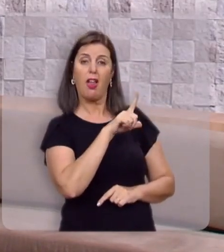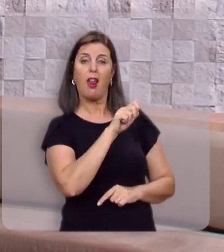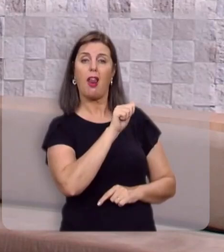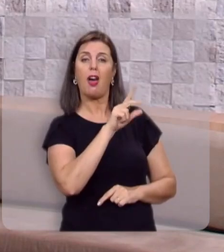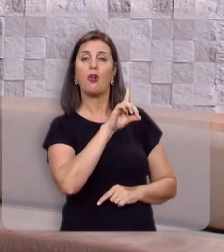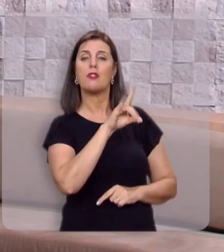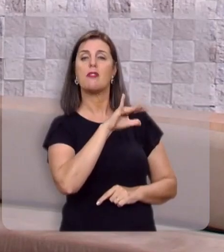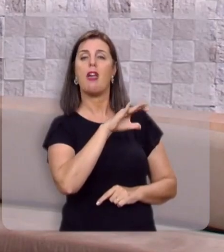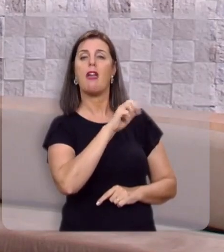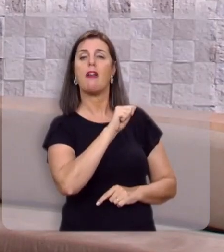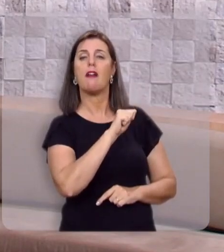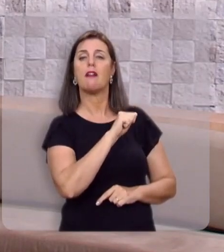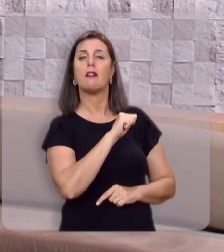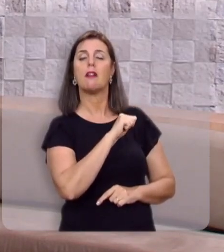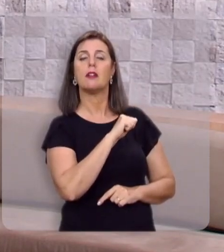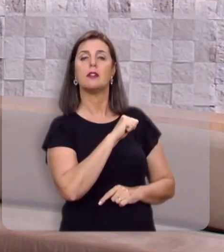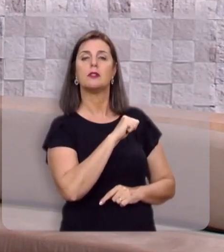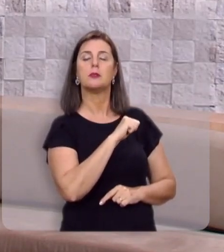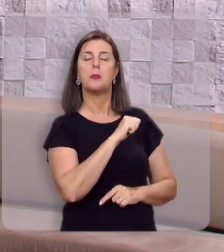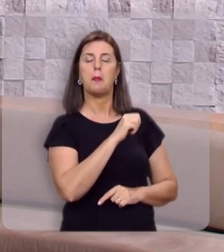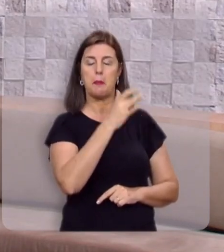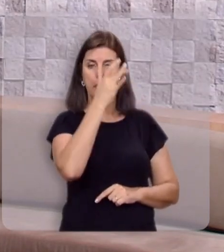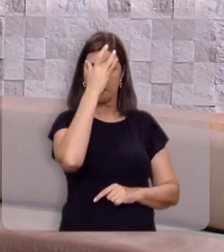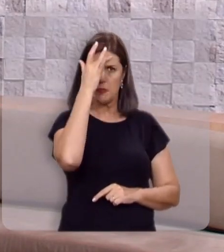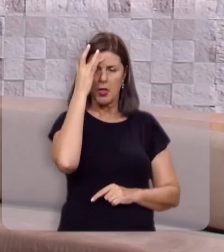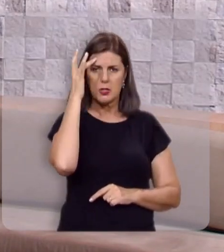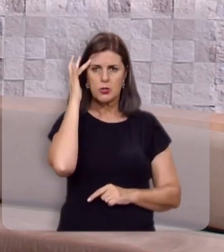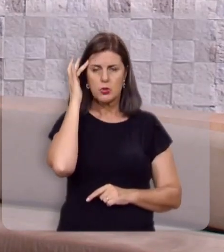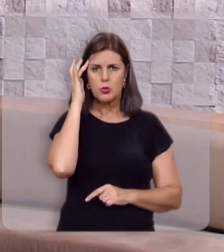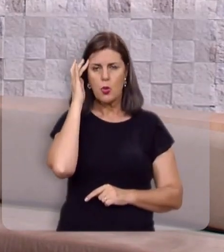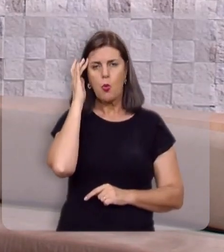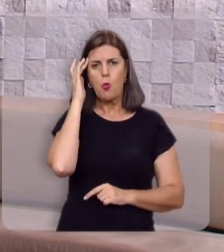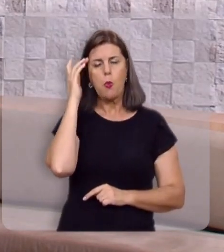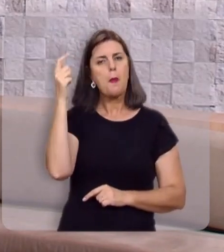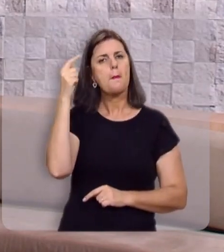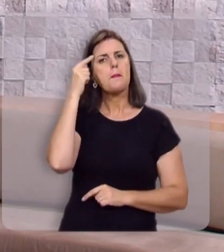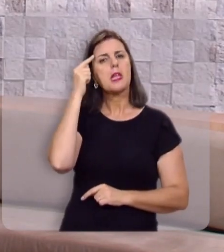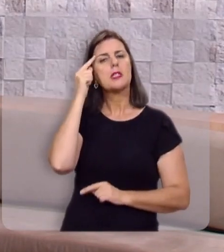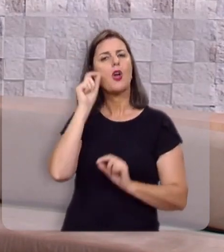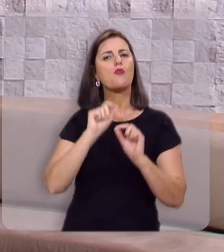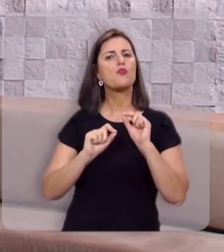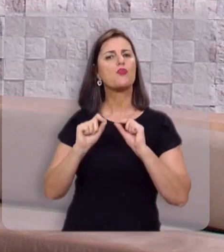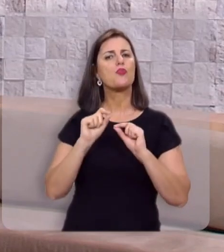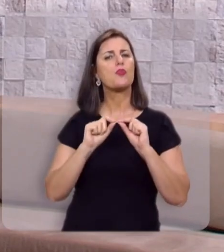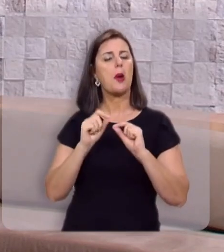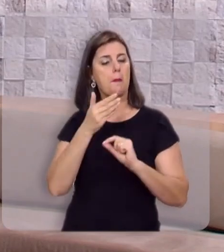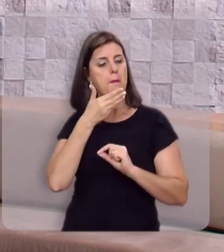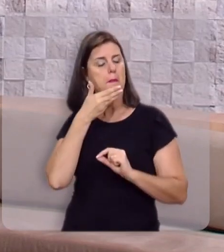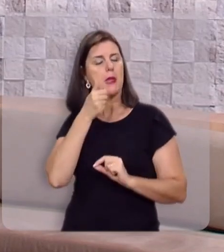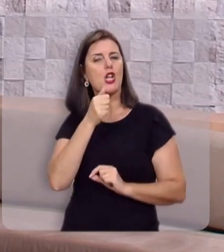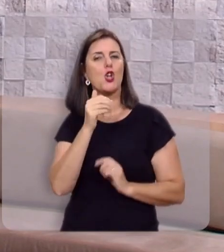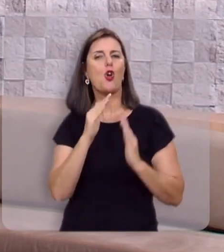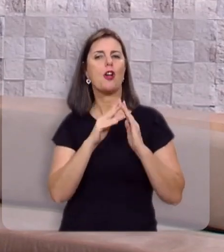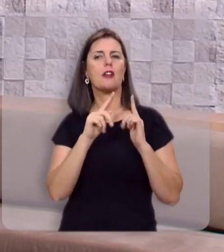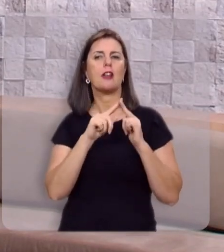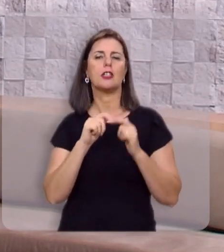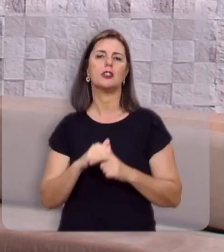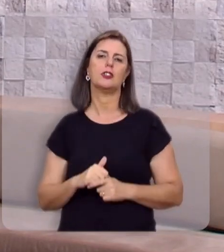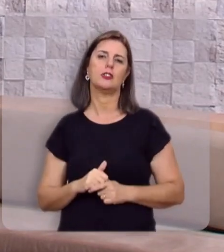igreja de Laodiceia. Aos olhos despercebidos, era a melhor